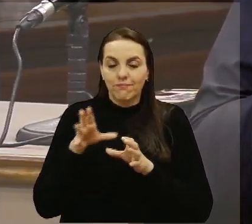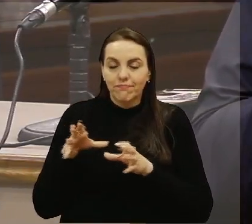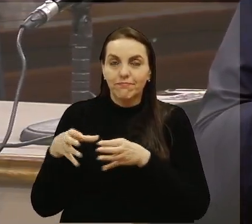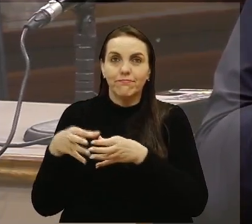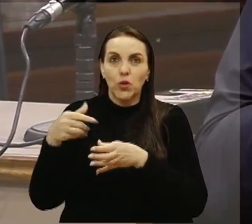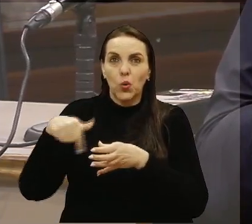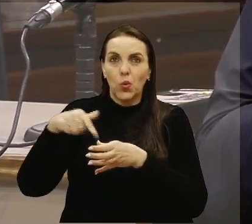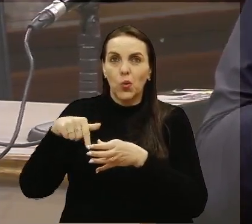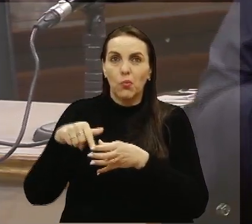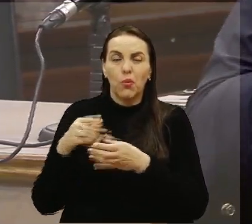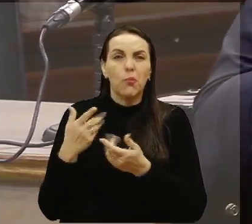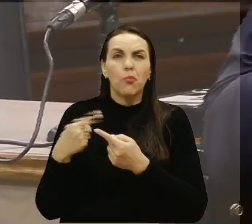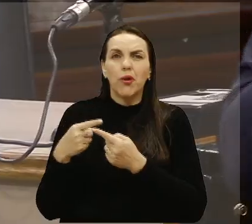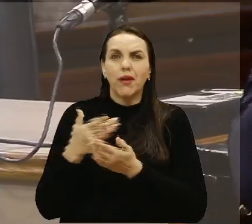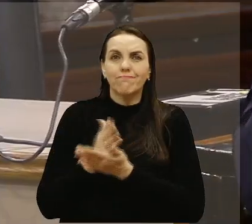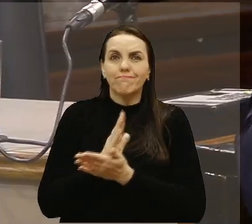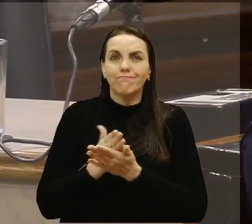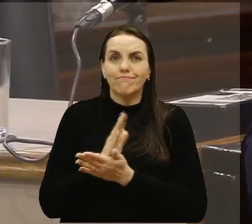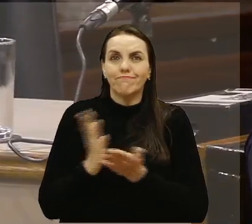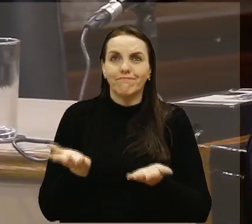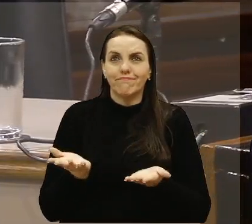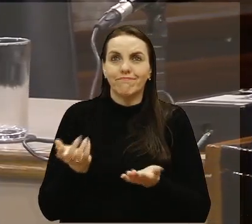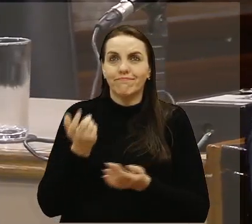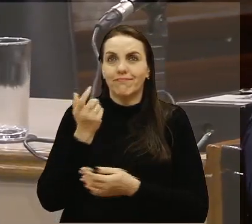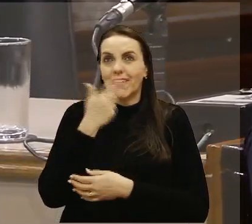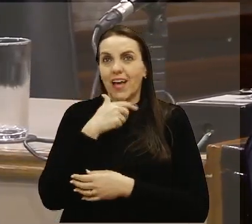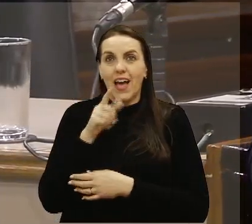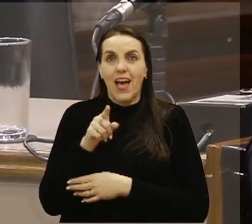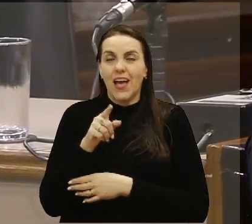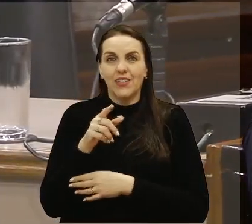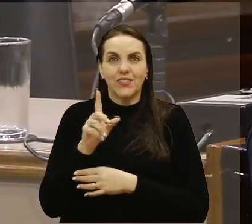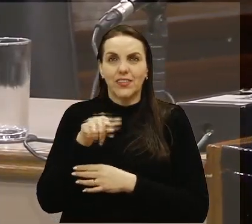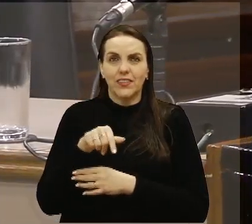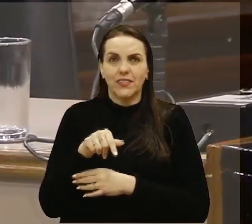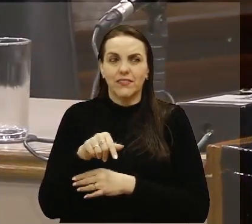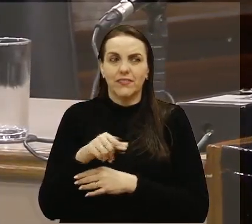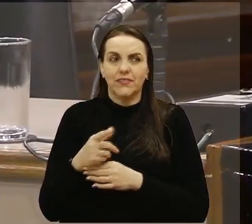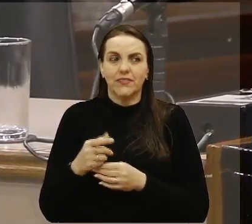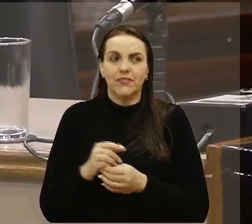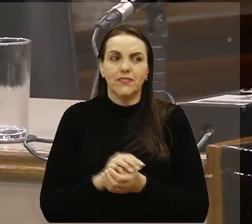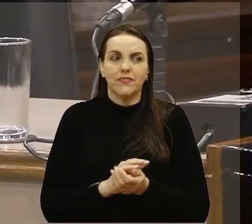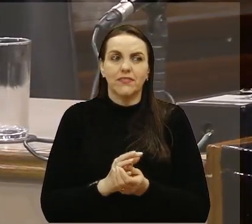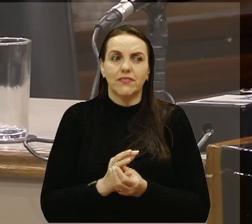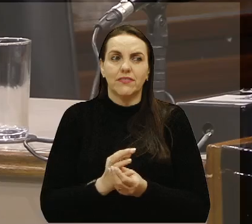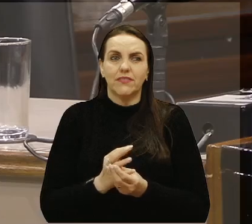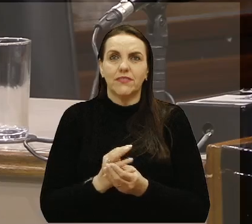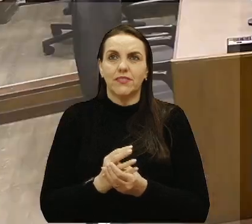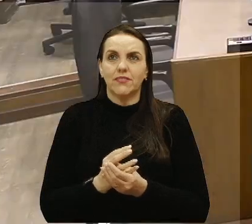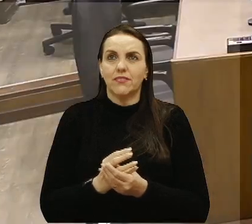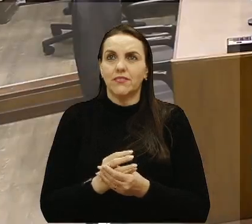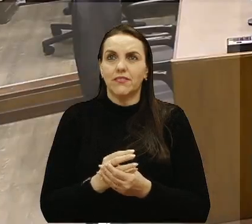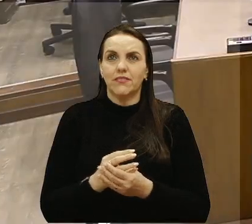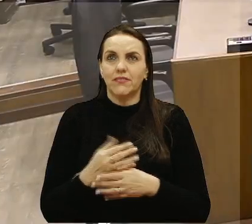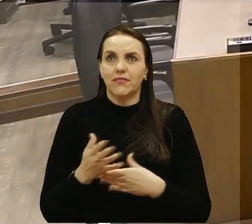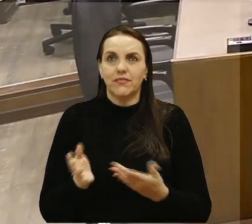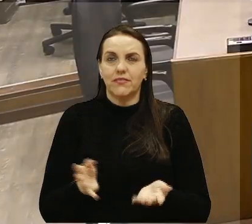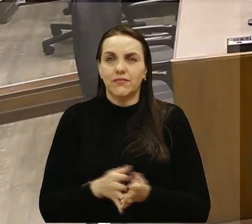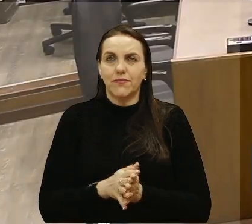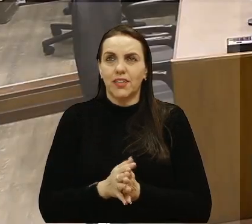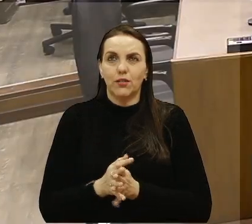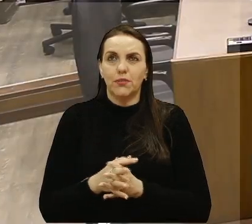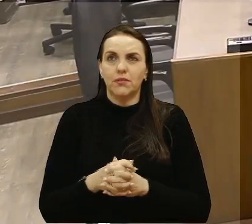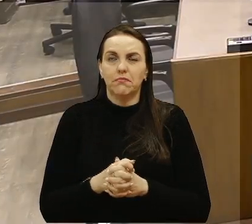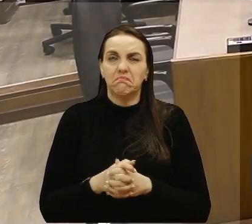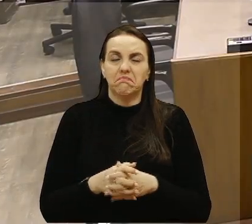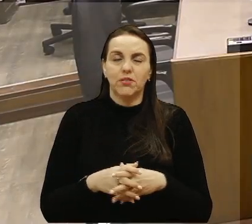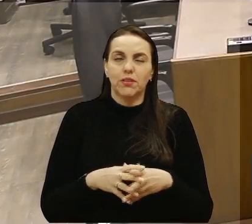sei por que incomoda tanto. Eu digo, então deve ser a história do vagalume. Só pode. Agradeço a todos. Obrigado, presidente. Obrigado, vereador